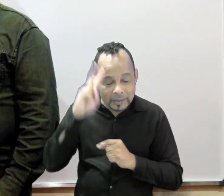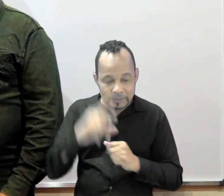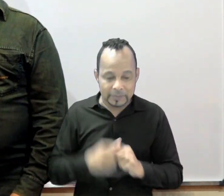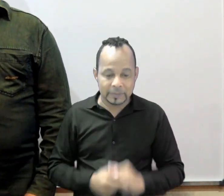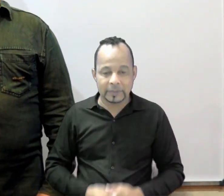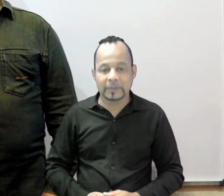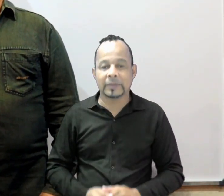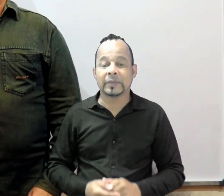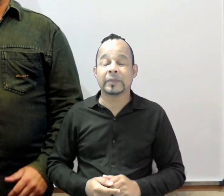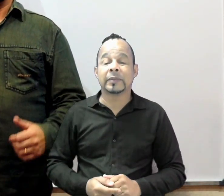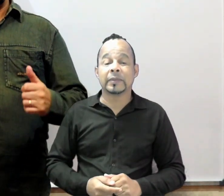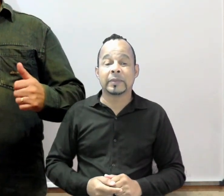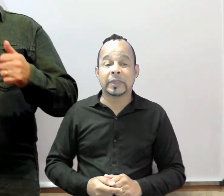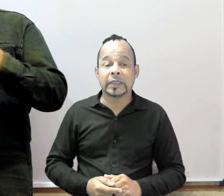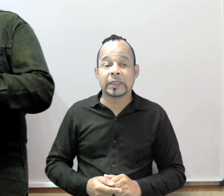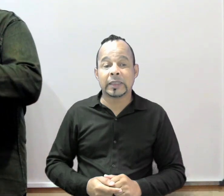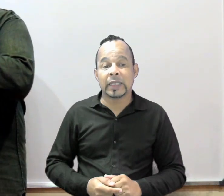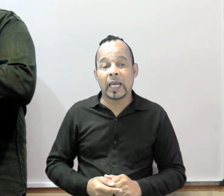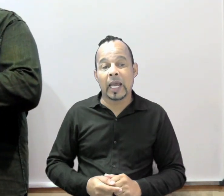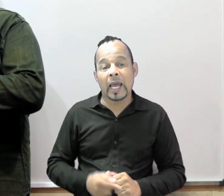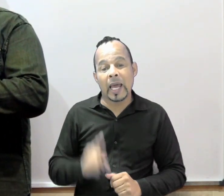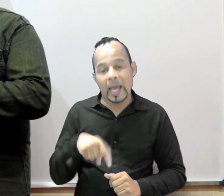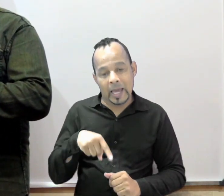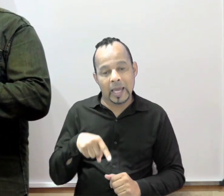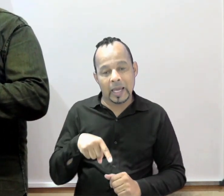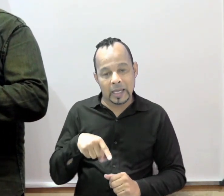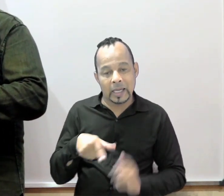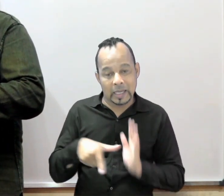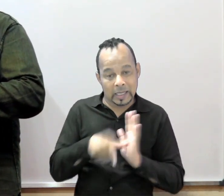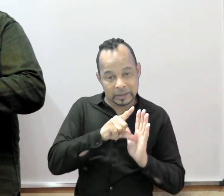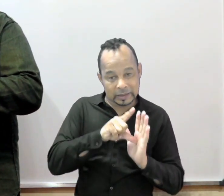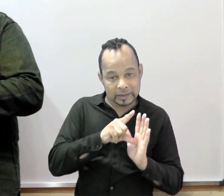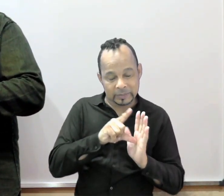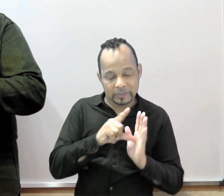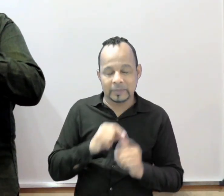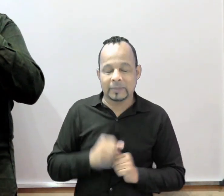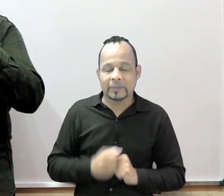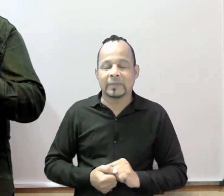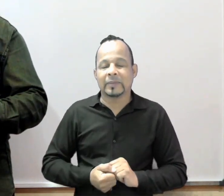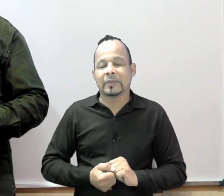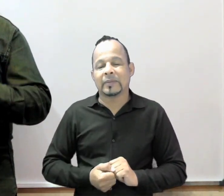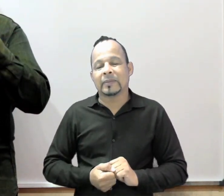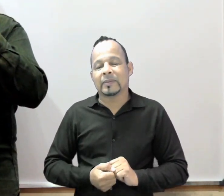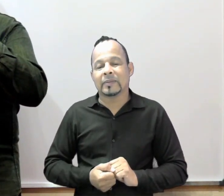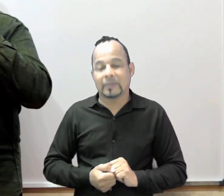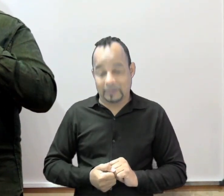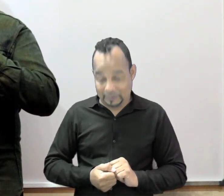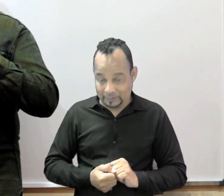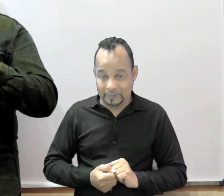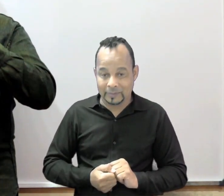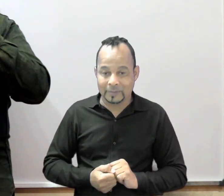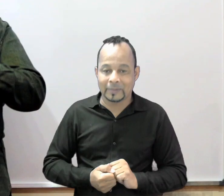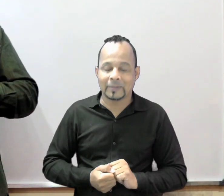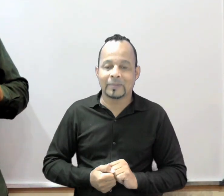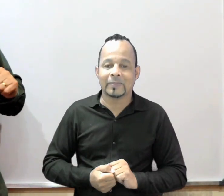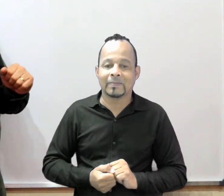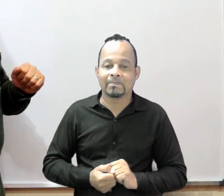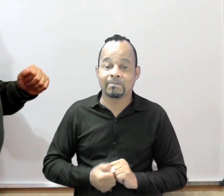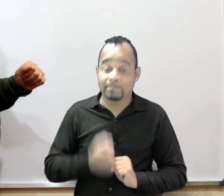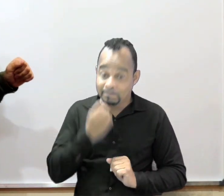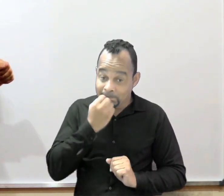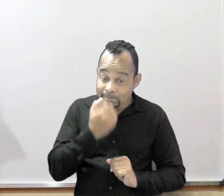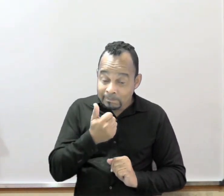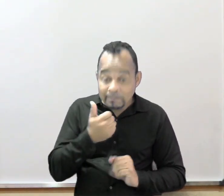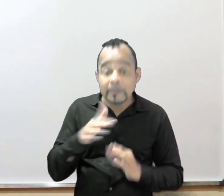Do primeiro módulo, que é a aula imediatamente anterior a esta. Legal? Muito